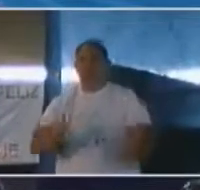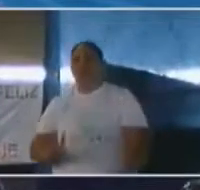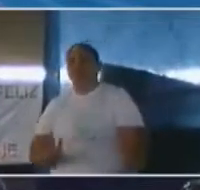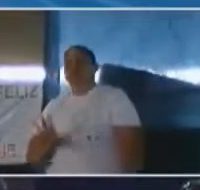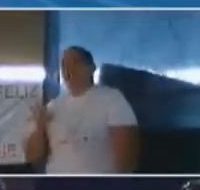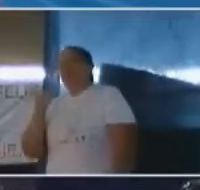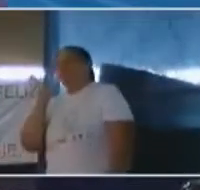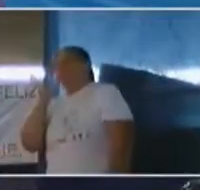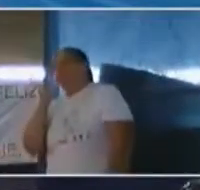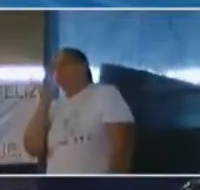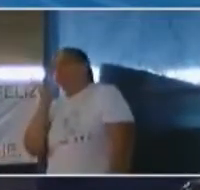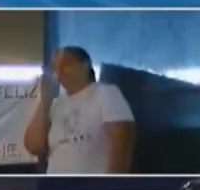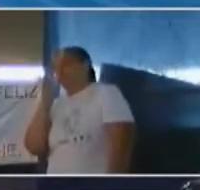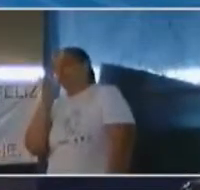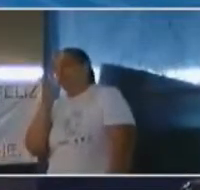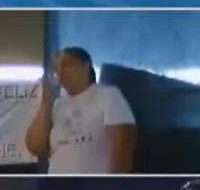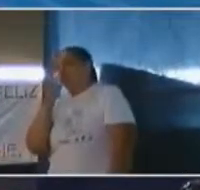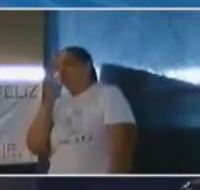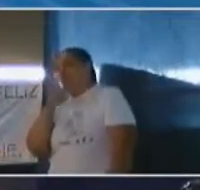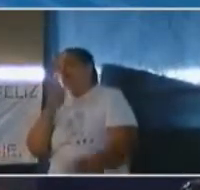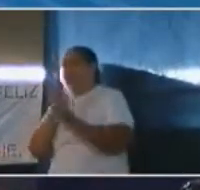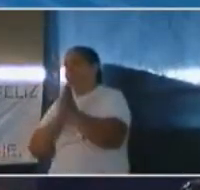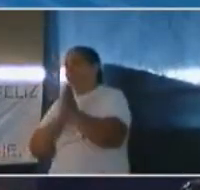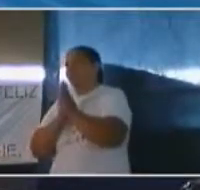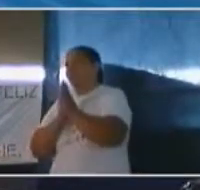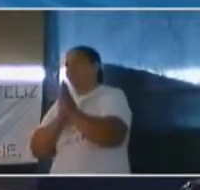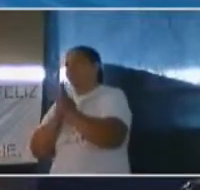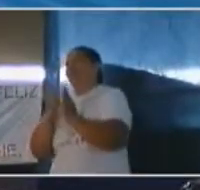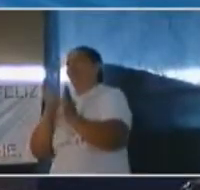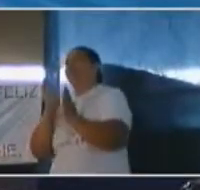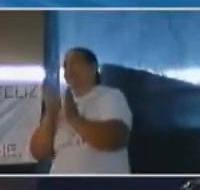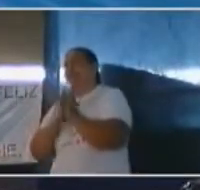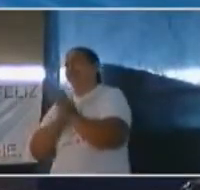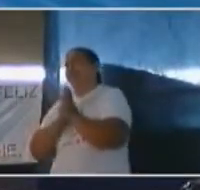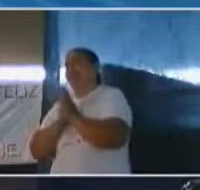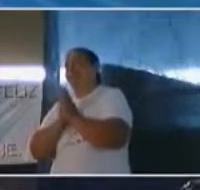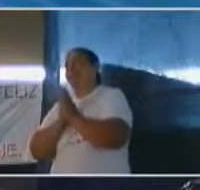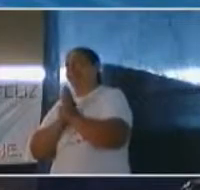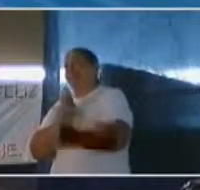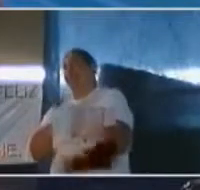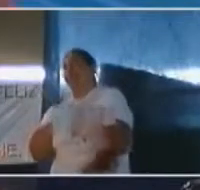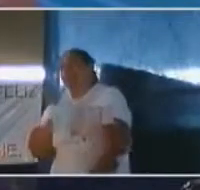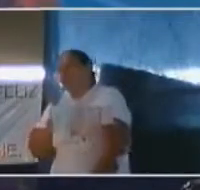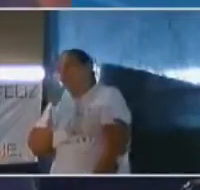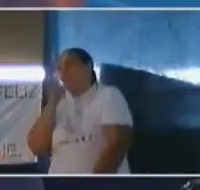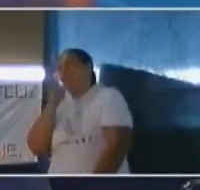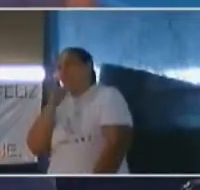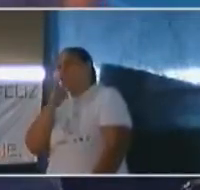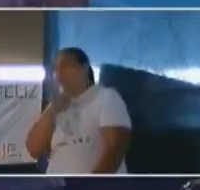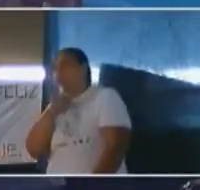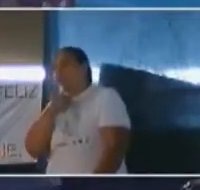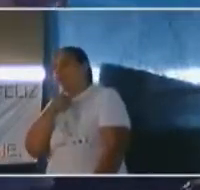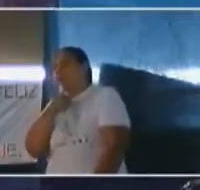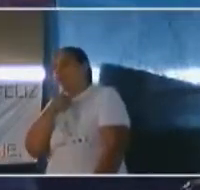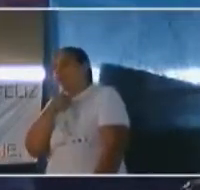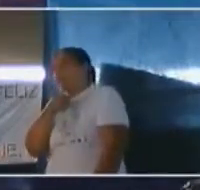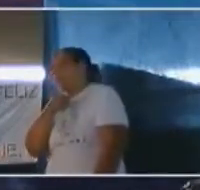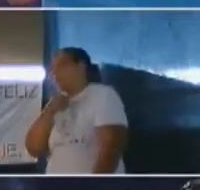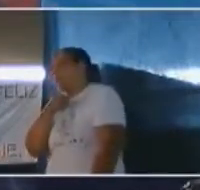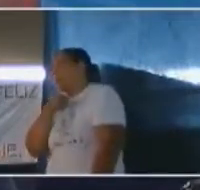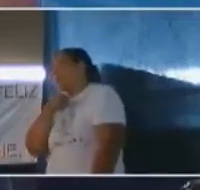para que ela chegasse. Há pouco tempo atrás, tinha lugares em que a comunidade inteira só tinha